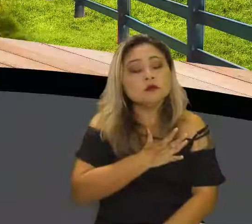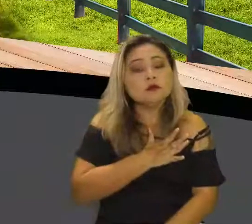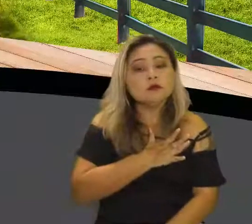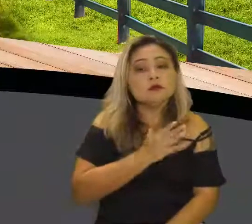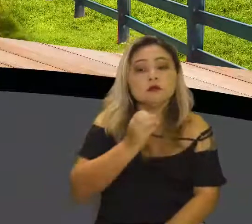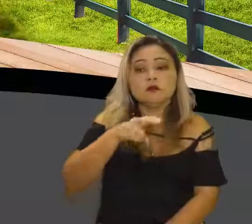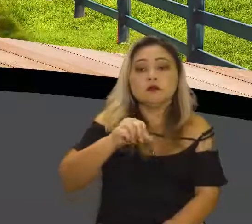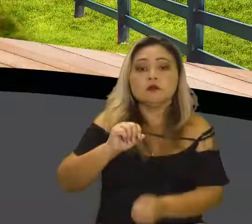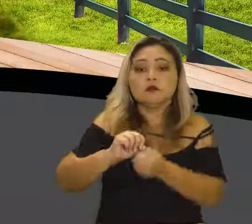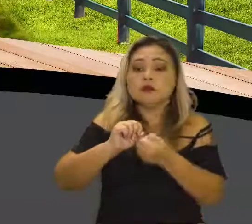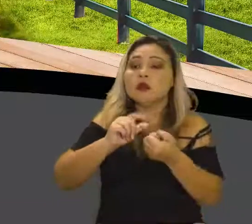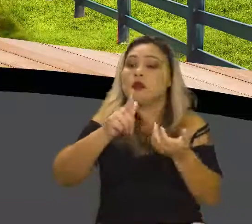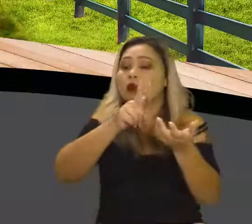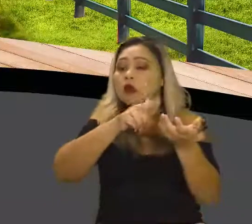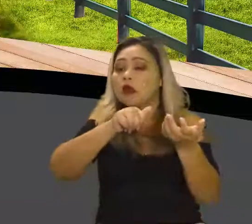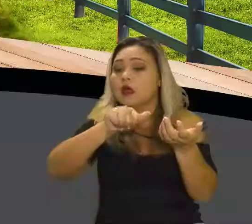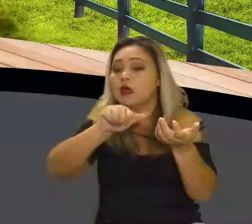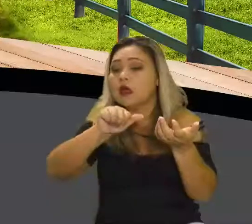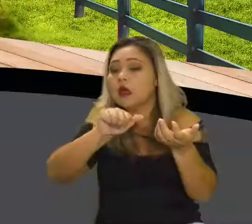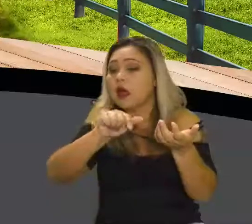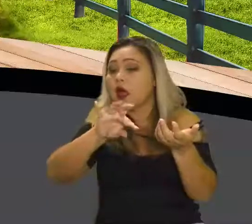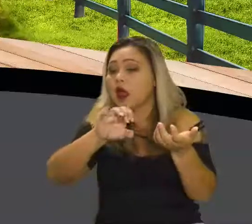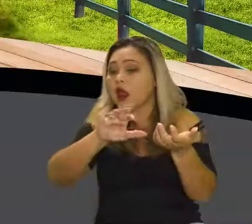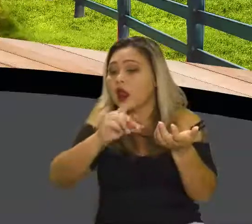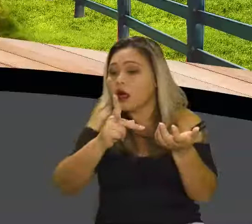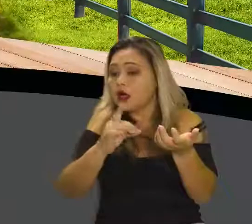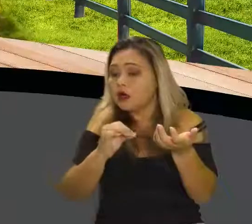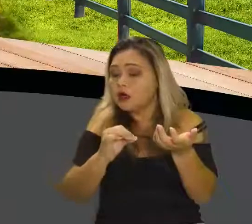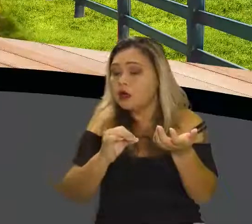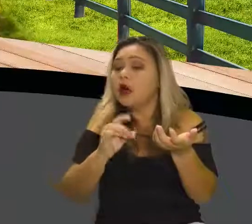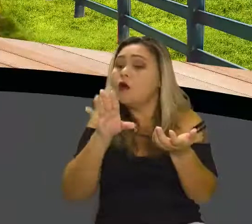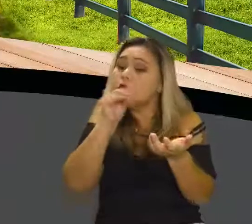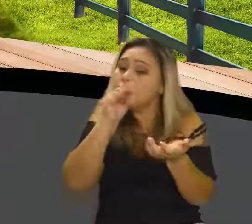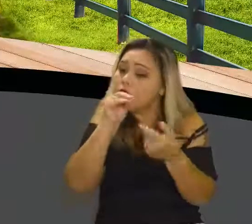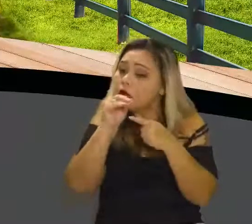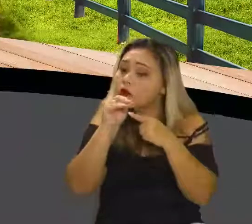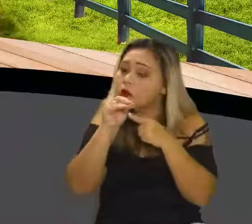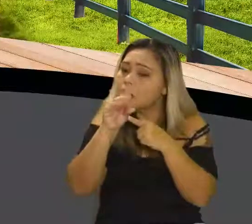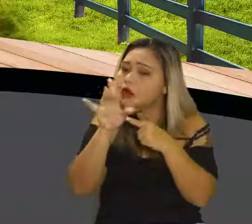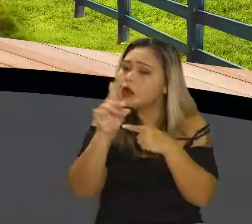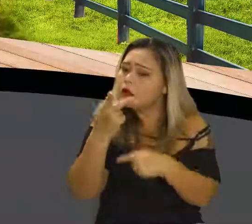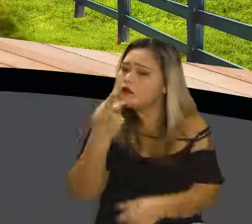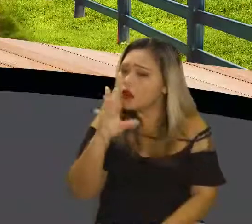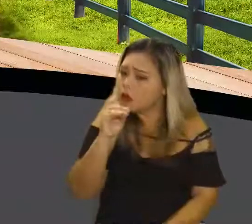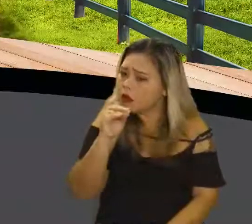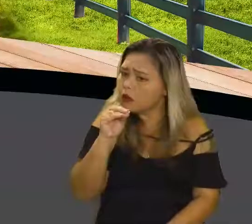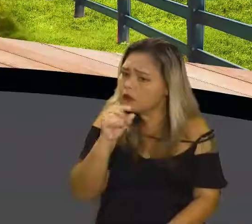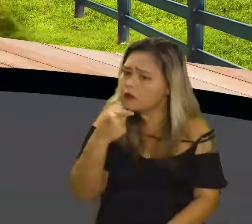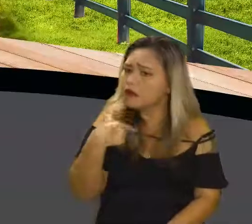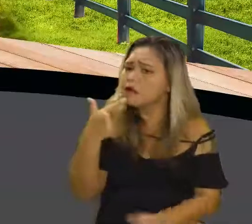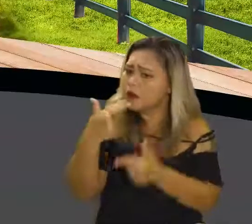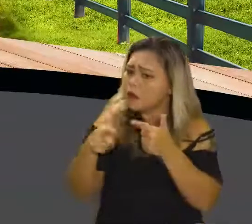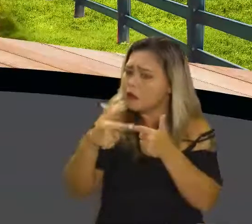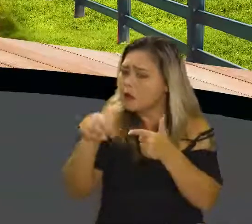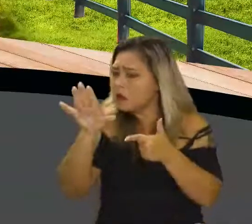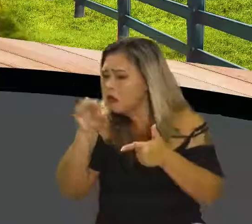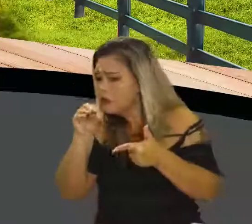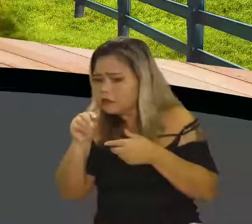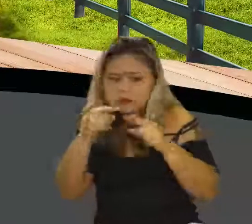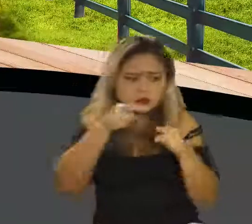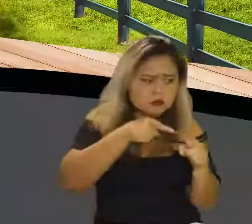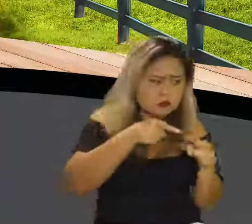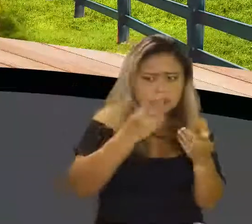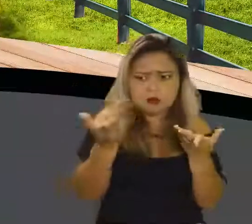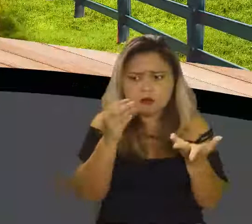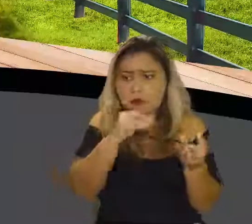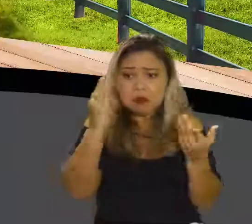do ovo galado. Ah, então por isso que eu estava falando de pato, porque eu achava que o senhor tem distúrbio mesmo. O senhor está falando de uma coisa, já